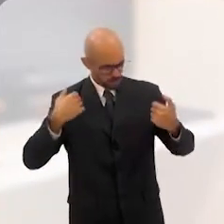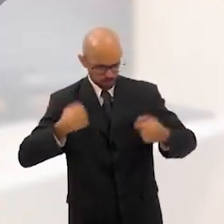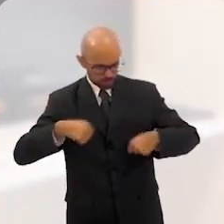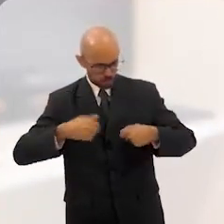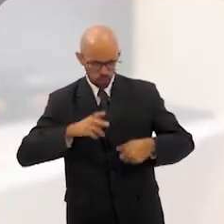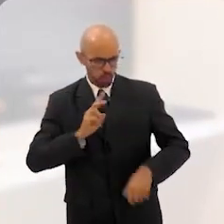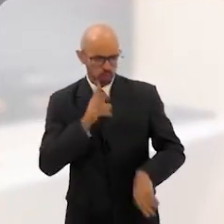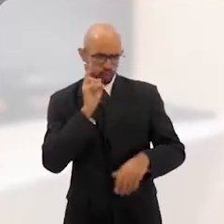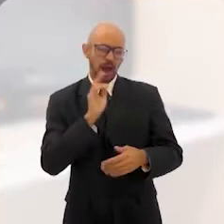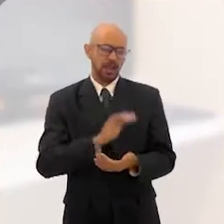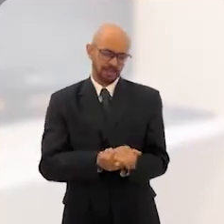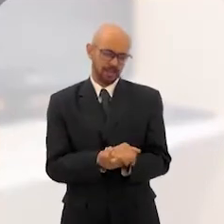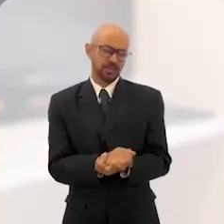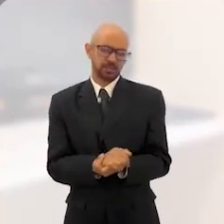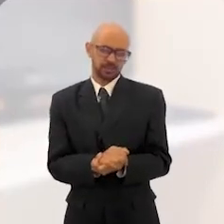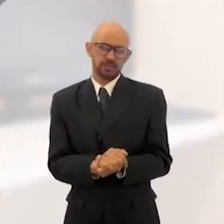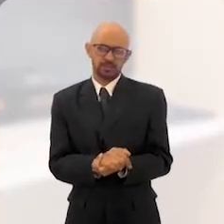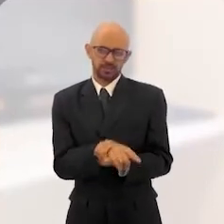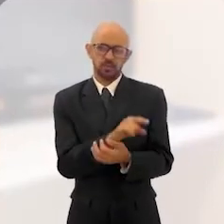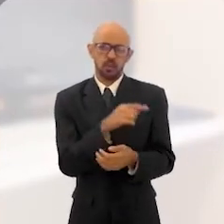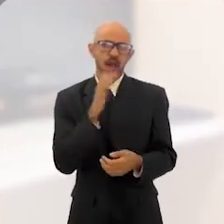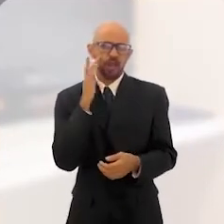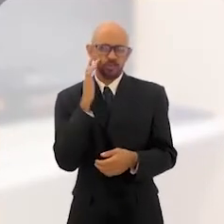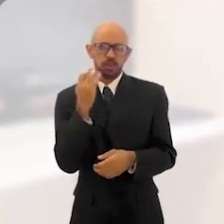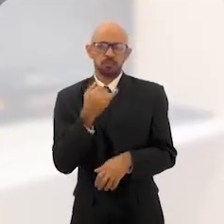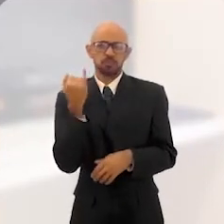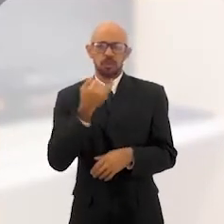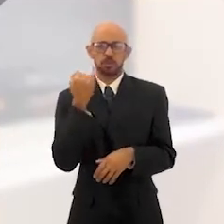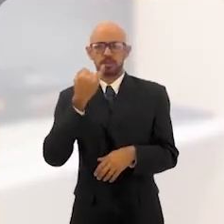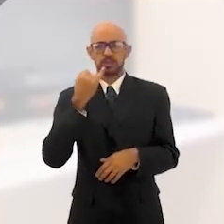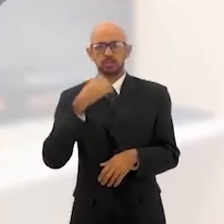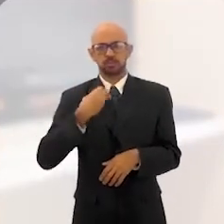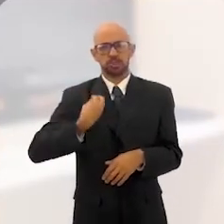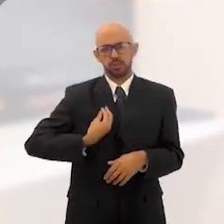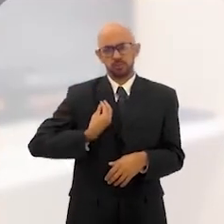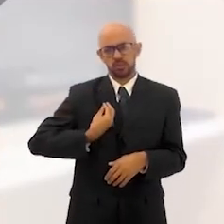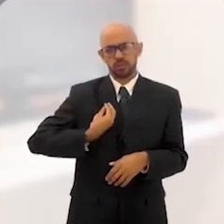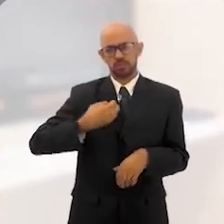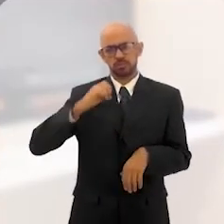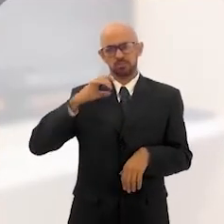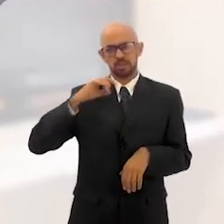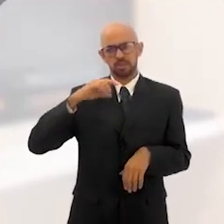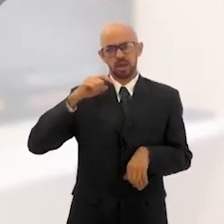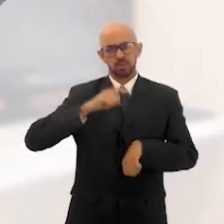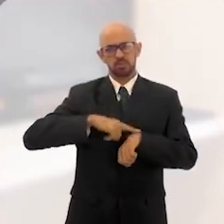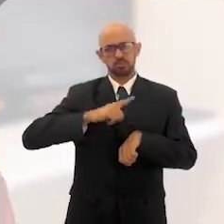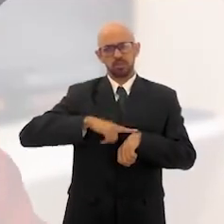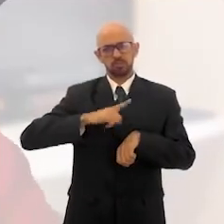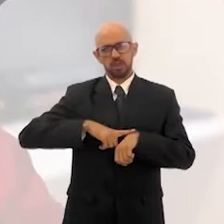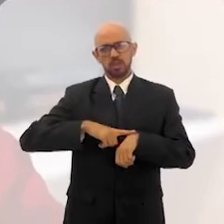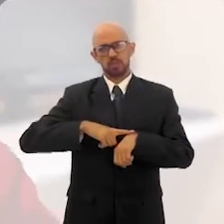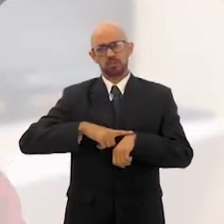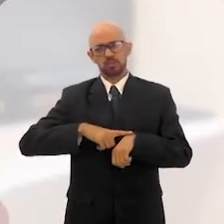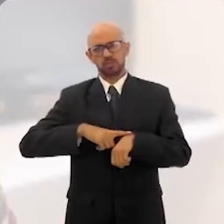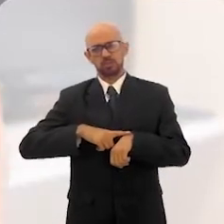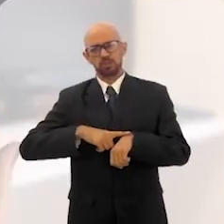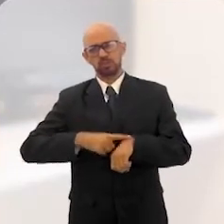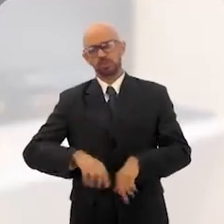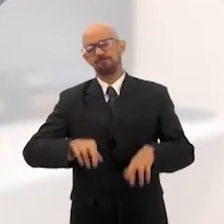está acontecendo. Eu acho que essa é uma lição de vida muito importante, especialmente nesse momento que a gente vive, de